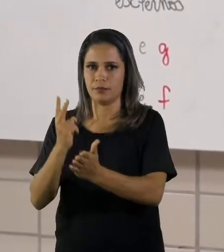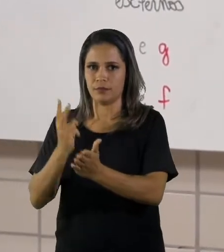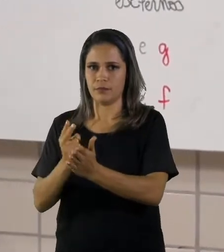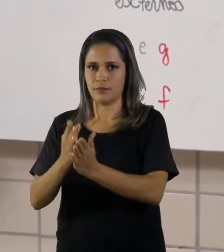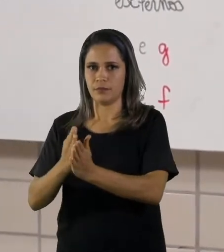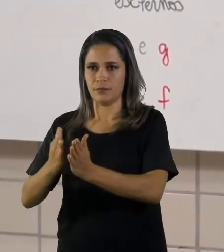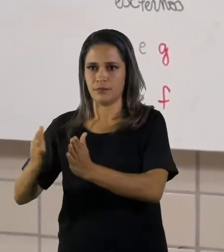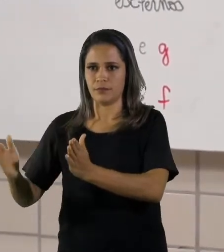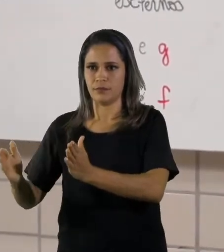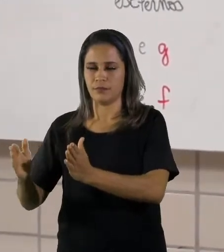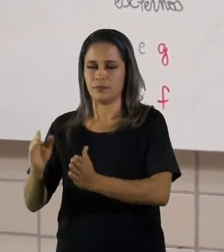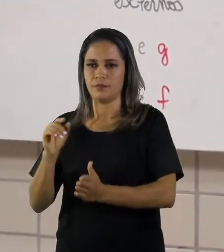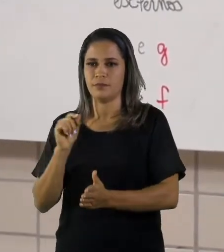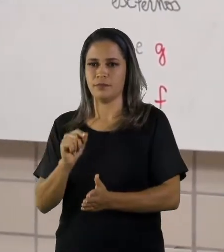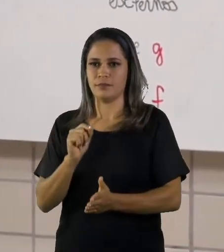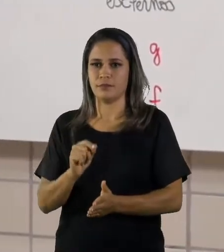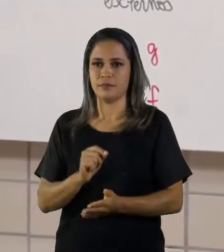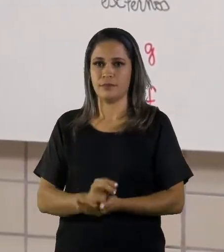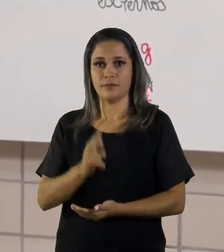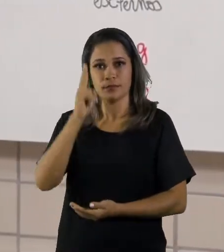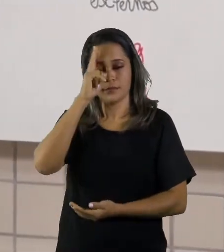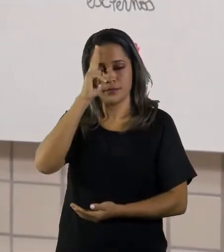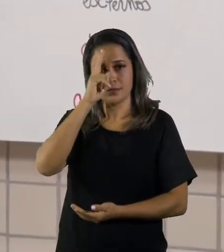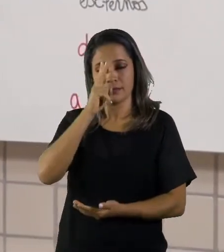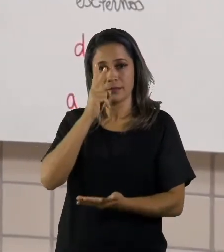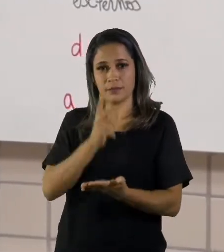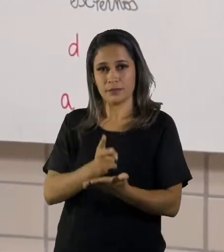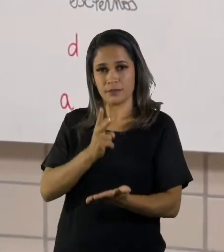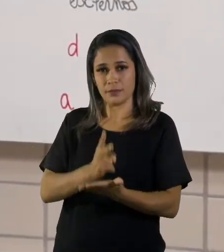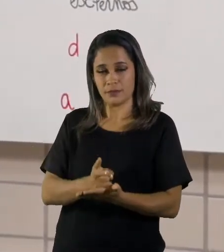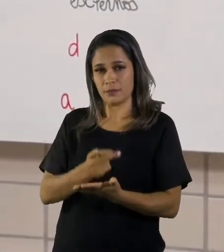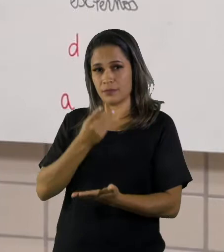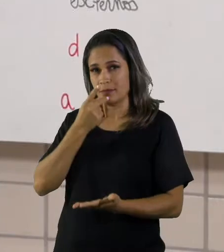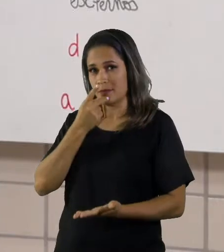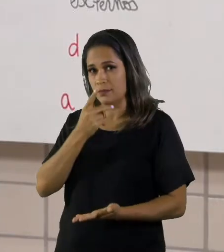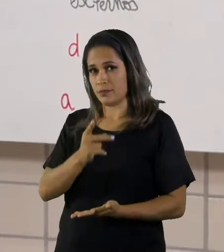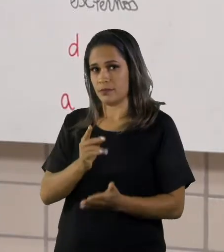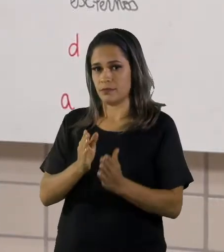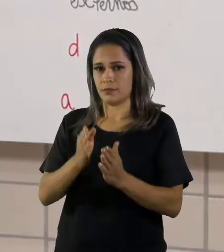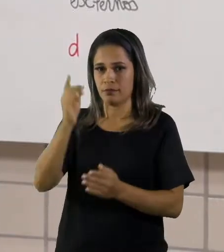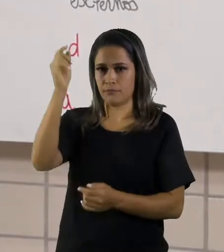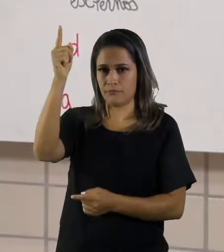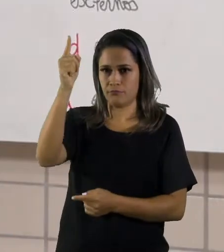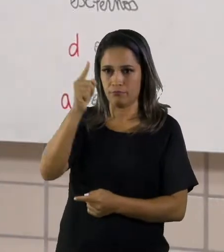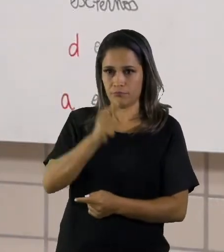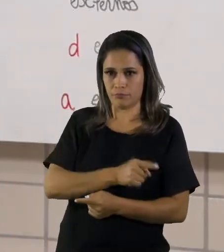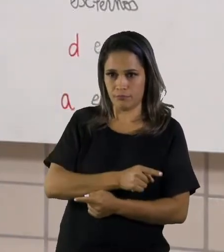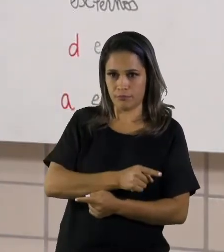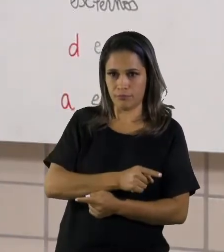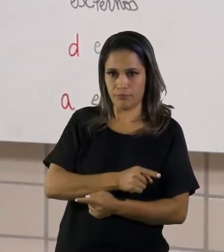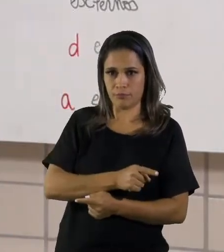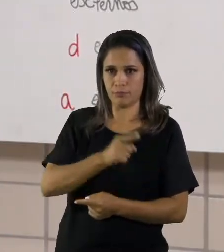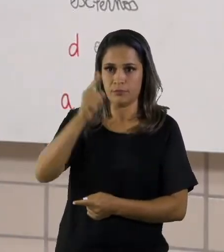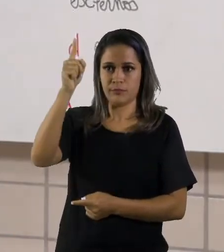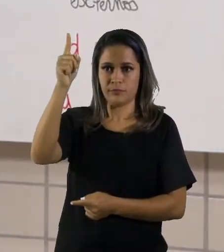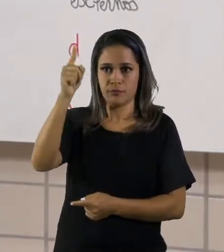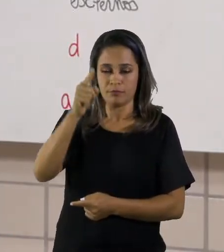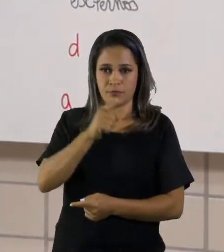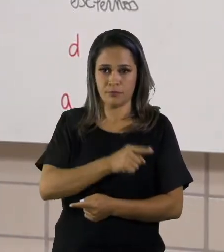seria? Lembre-se sempre, quem define lado é a transversal, a única reta que